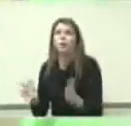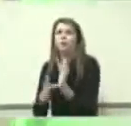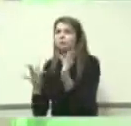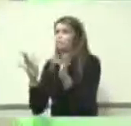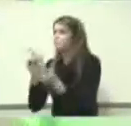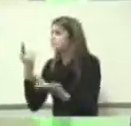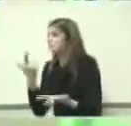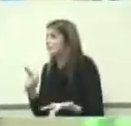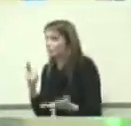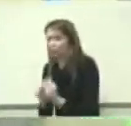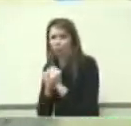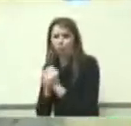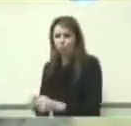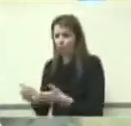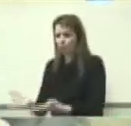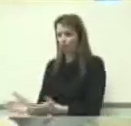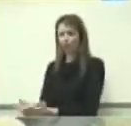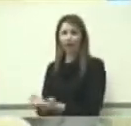grito não resolveria